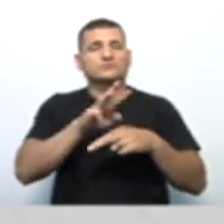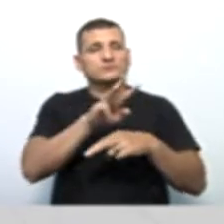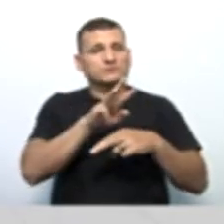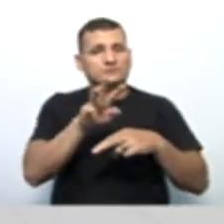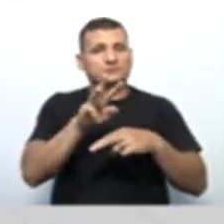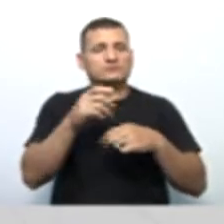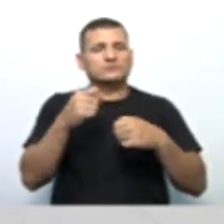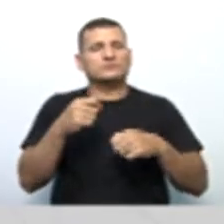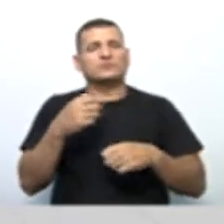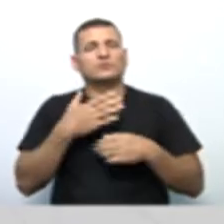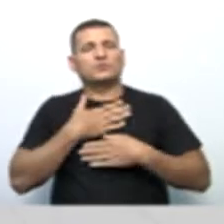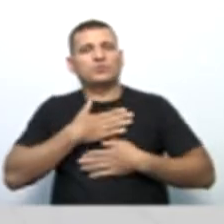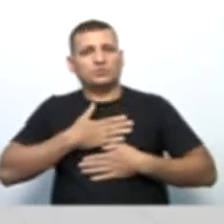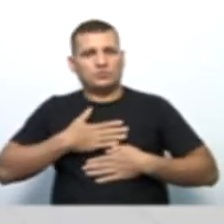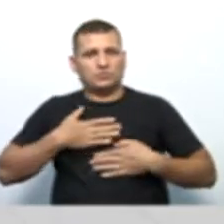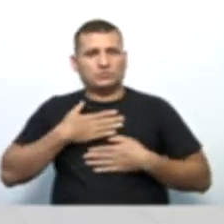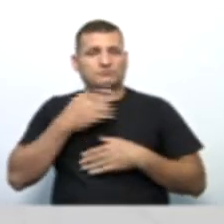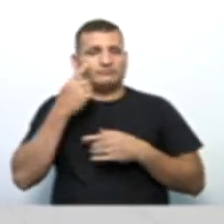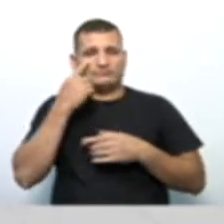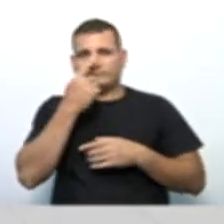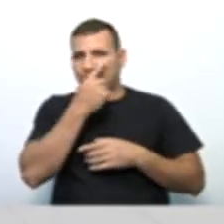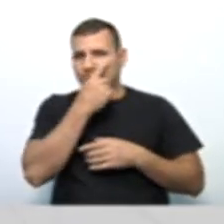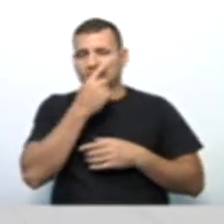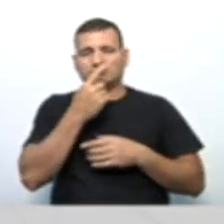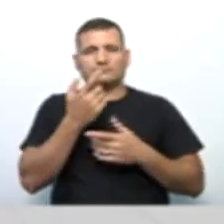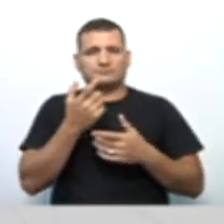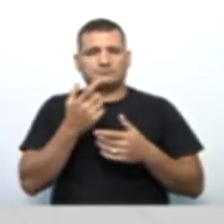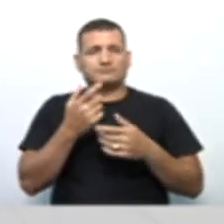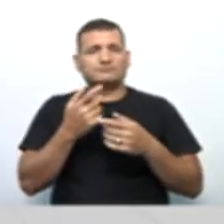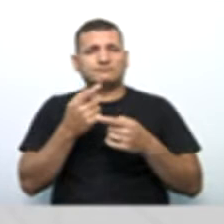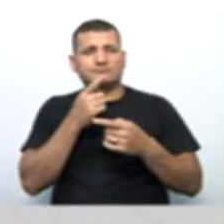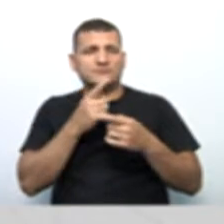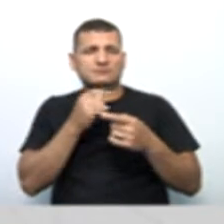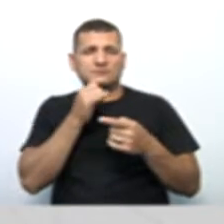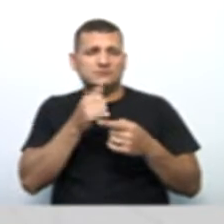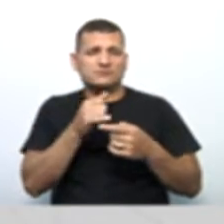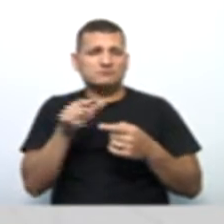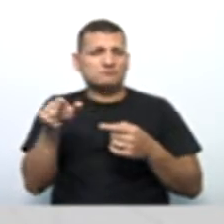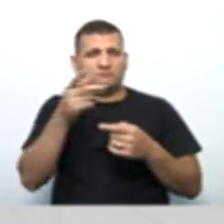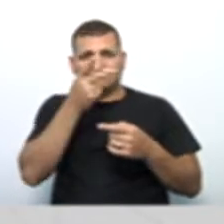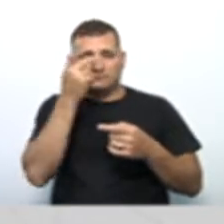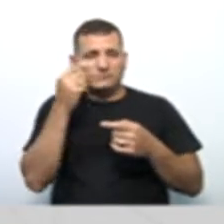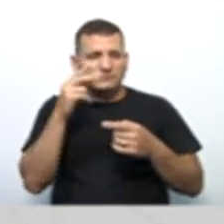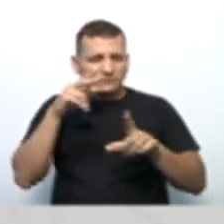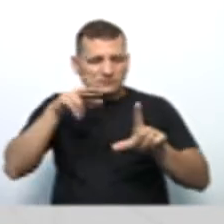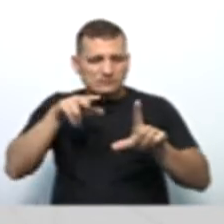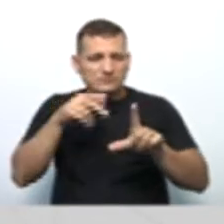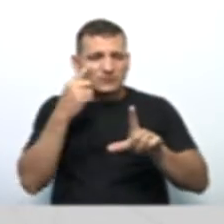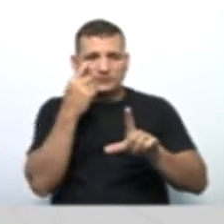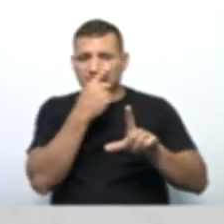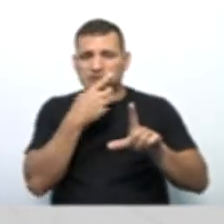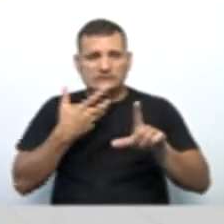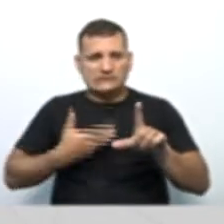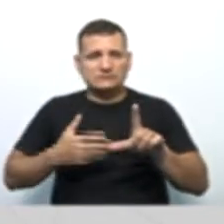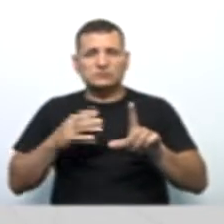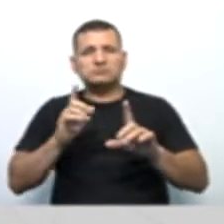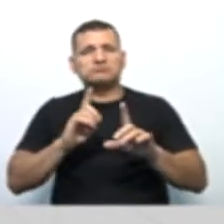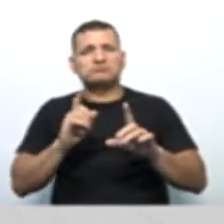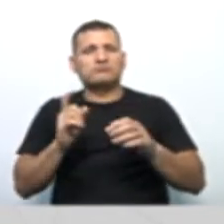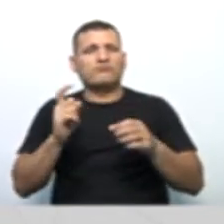para a visão da pessoa se na li também depois ele vai estar cansado não é que ele voltará também depois tá então se você pode facilitar